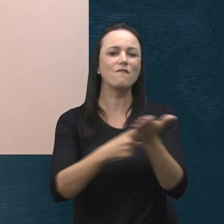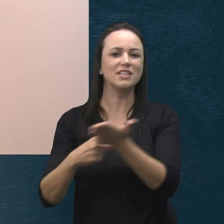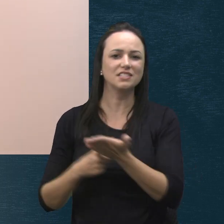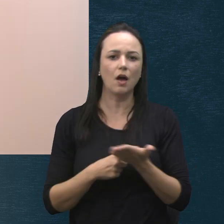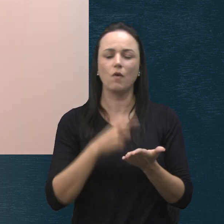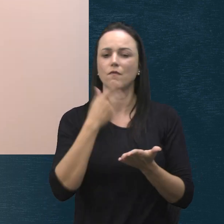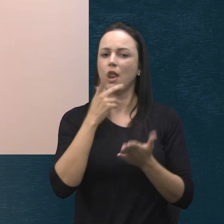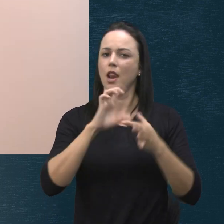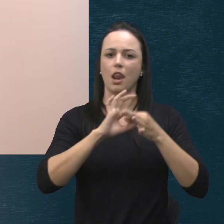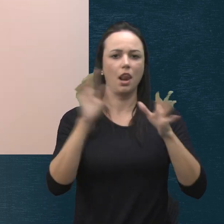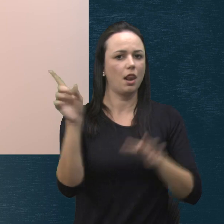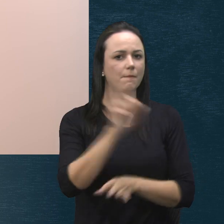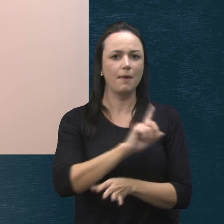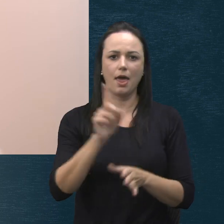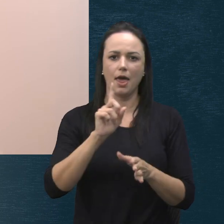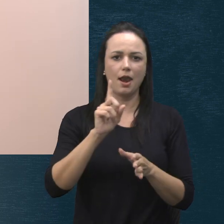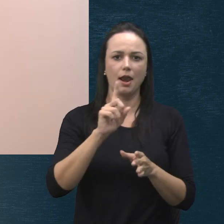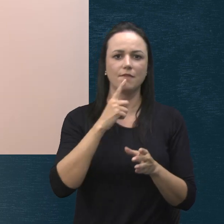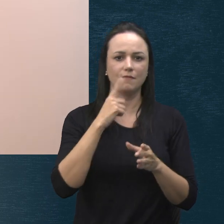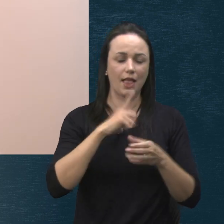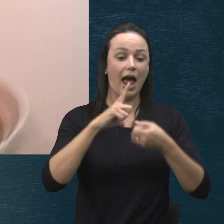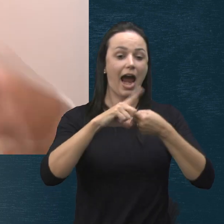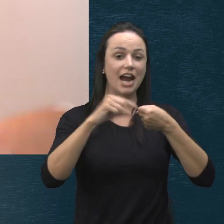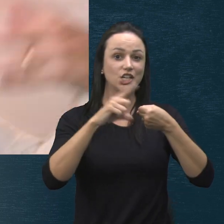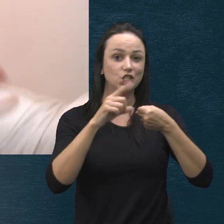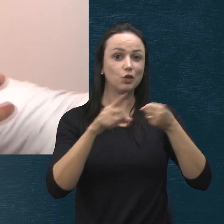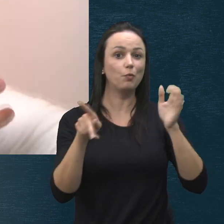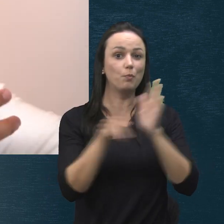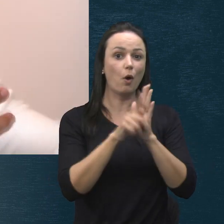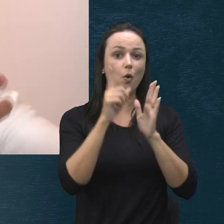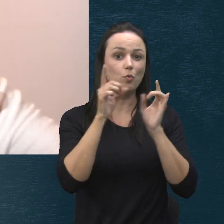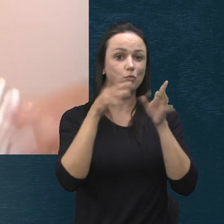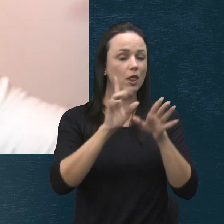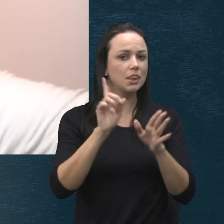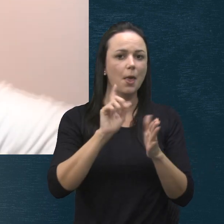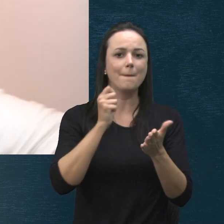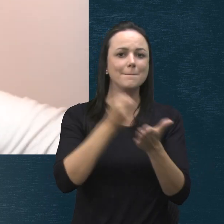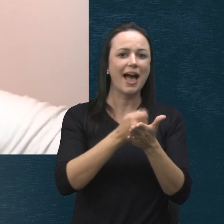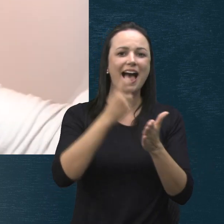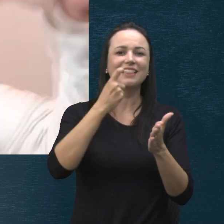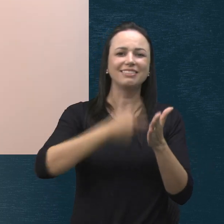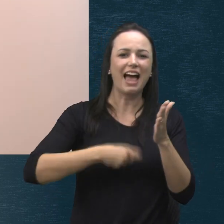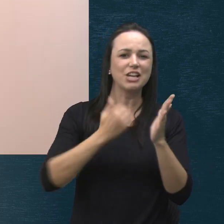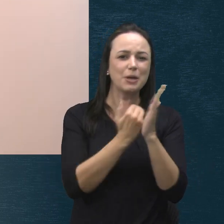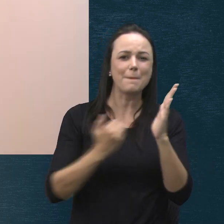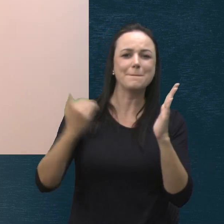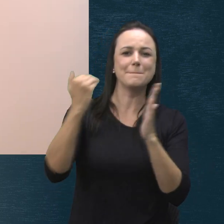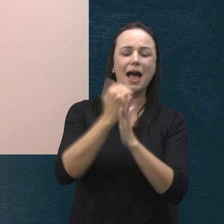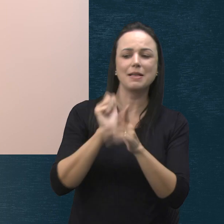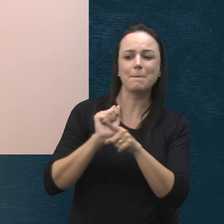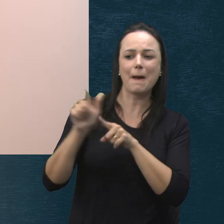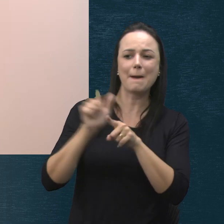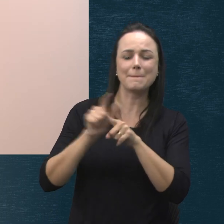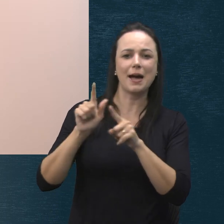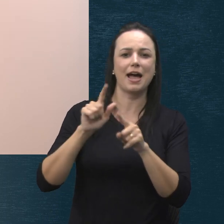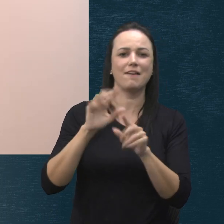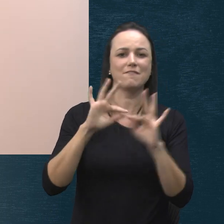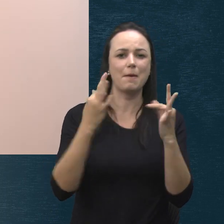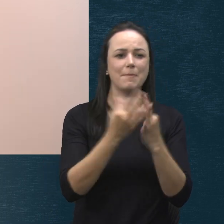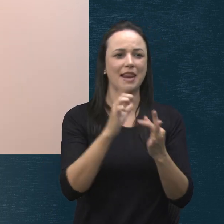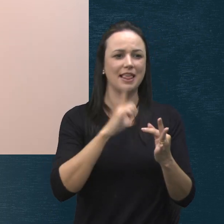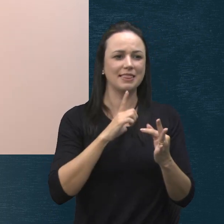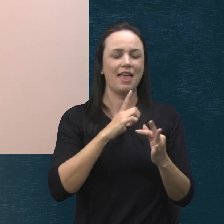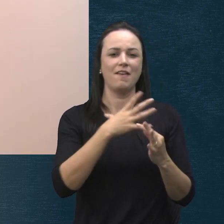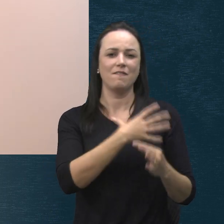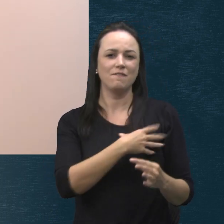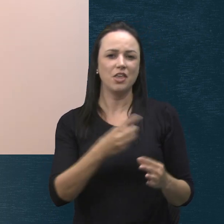tem um artigo específico em que ela não permite cobrança de taxas adicionais de qualquer valor a mais de famílias de crianças com deficiência.